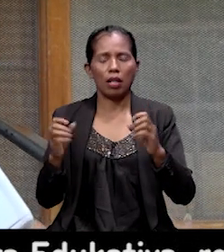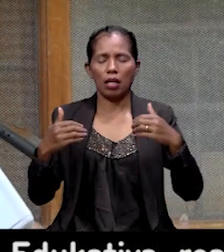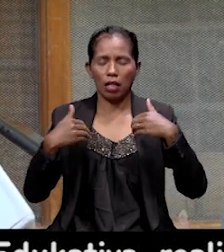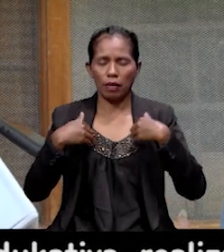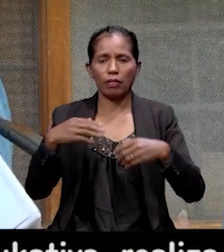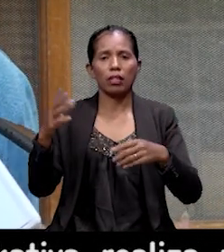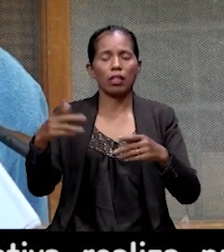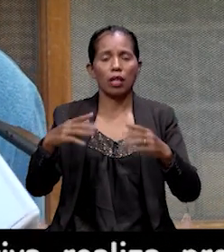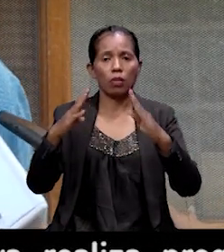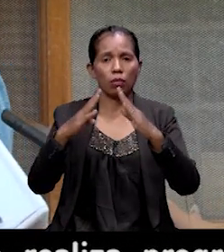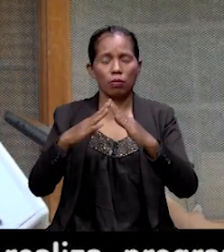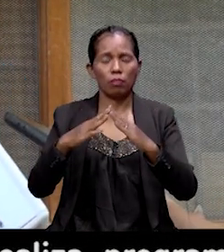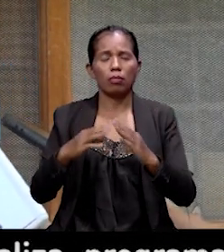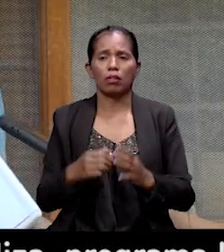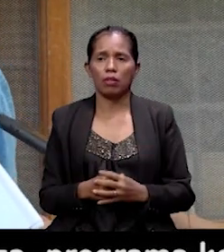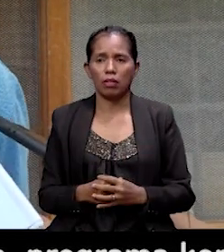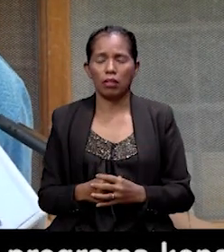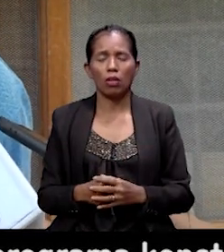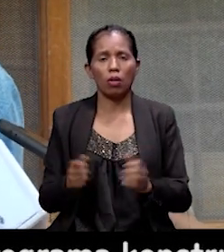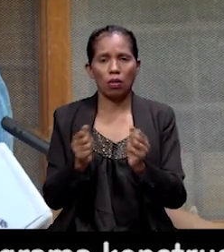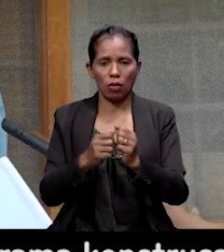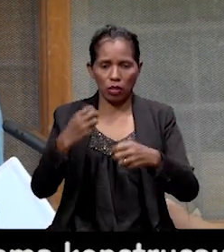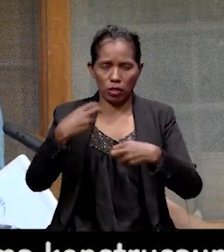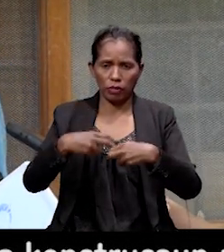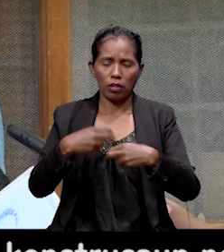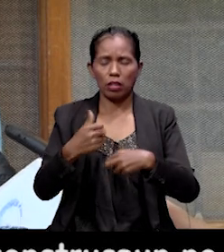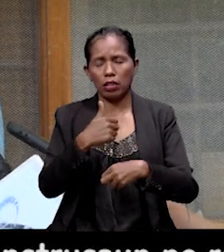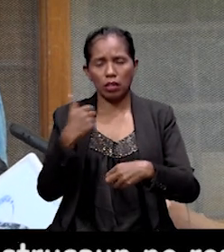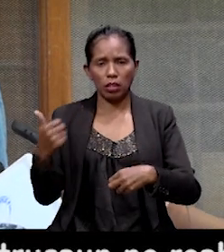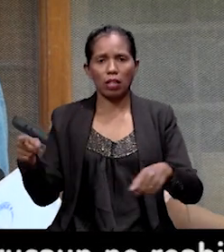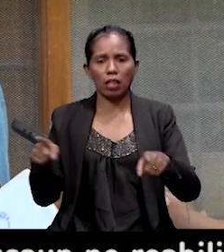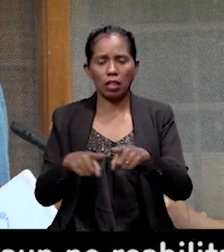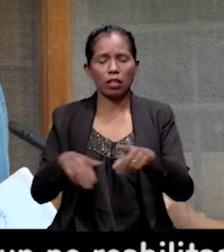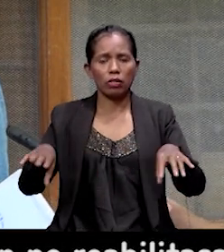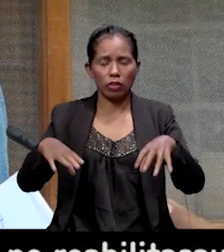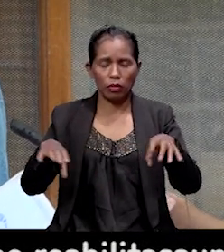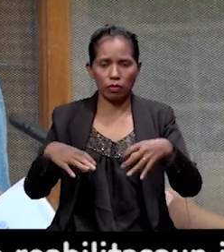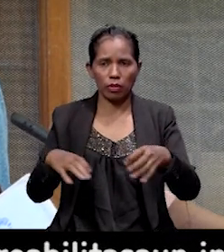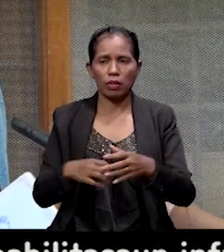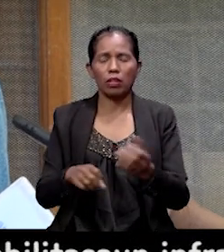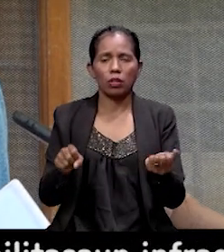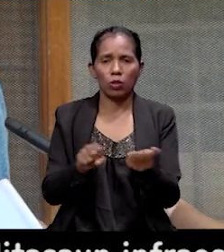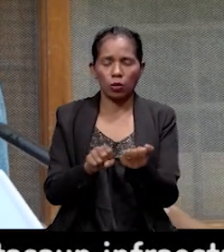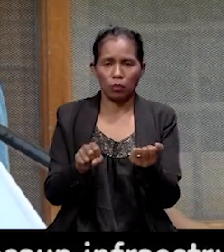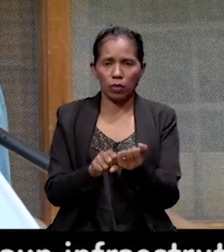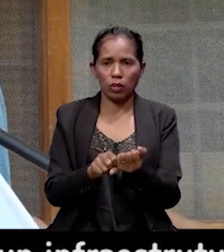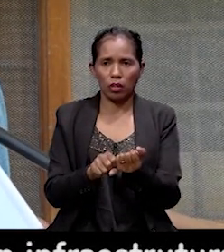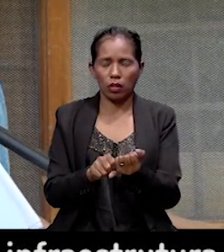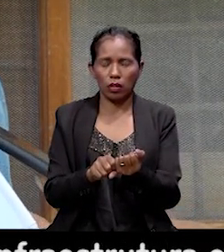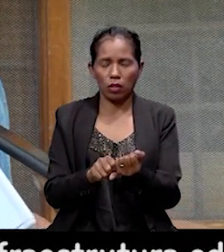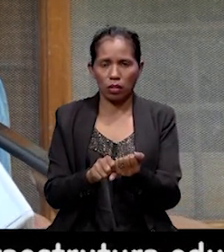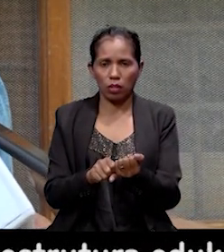postu ho dificuldad seluk nebe hanesan logistika kontribui makas tep-tepes